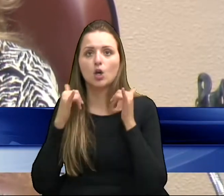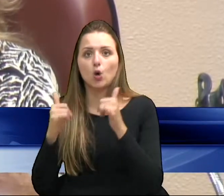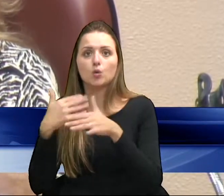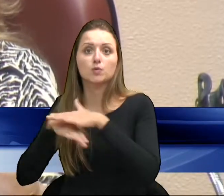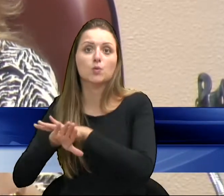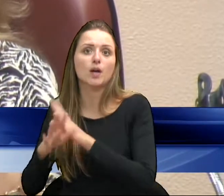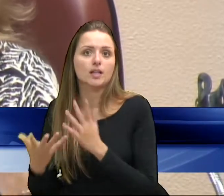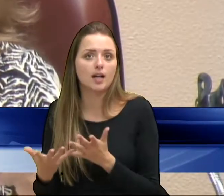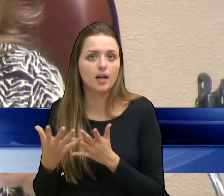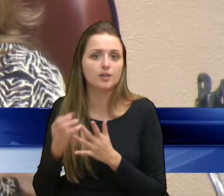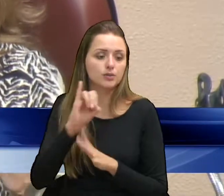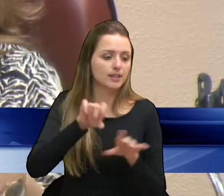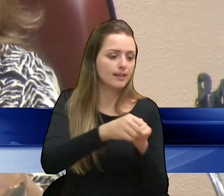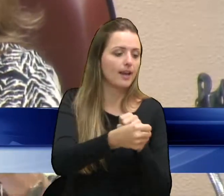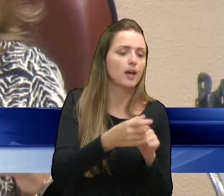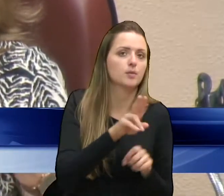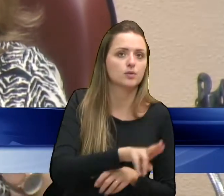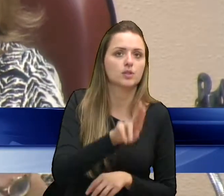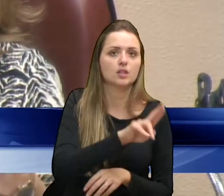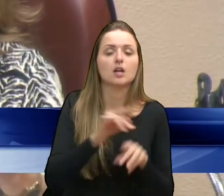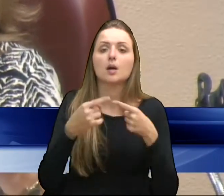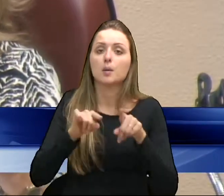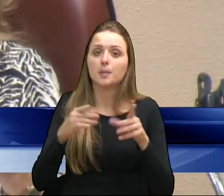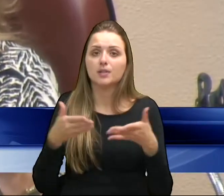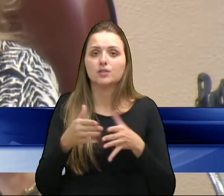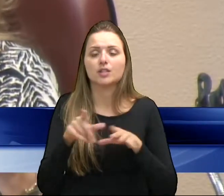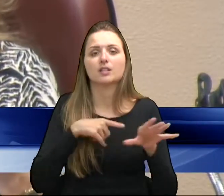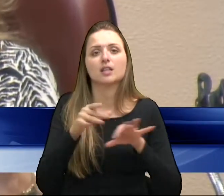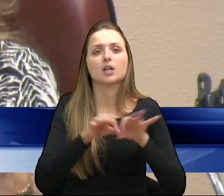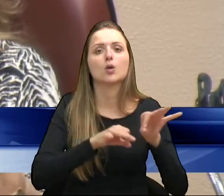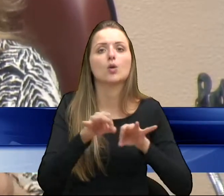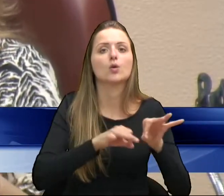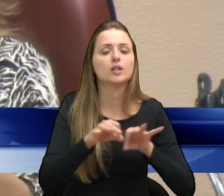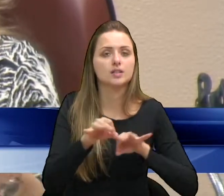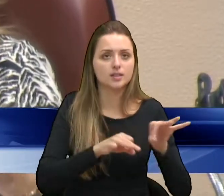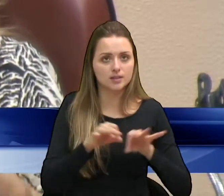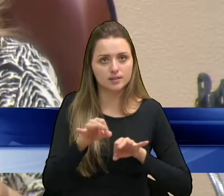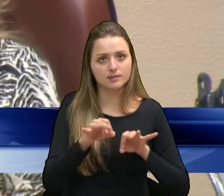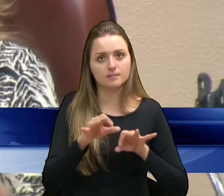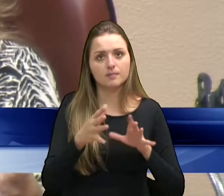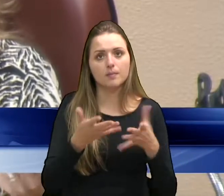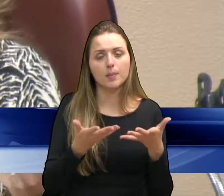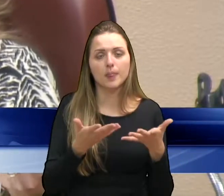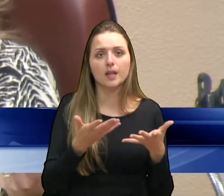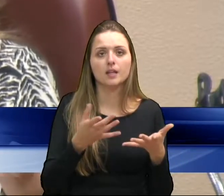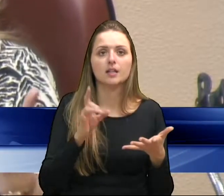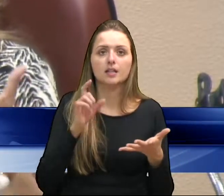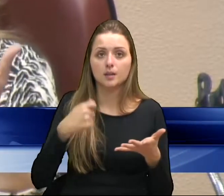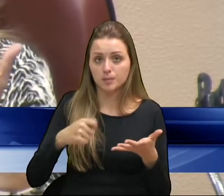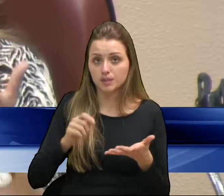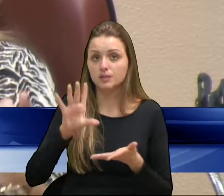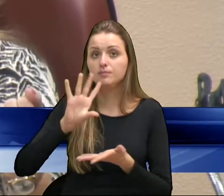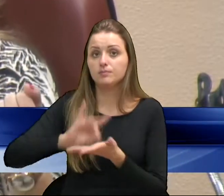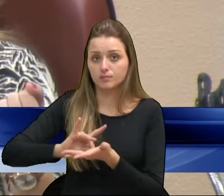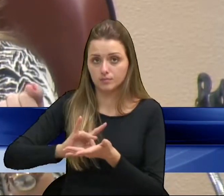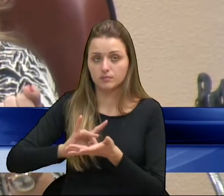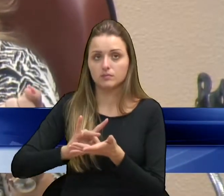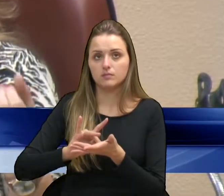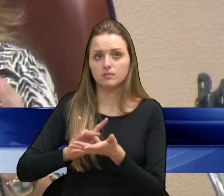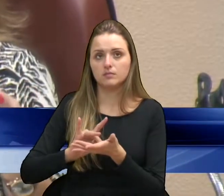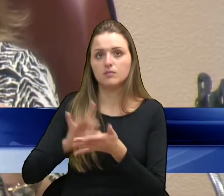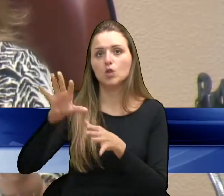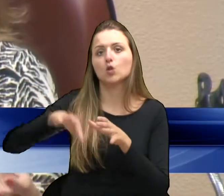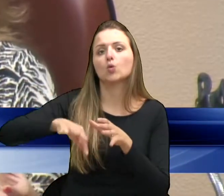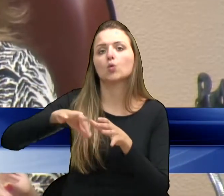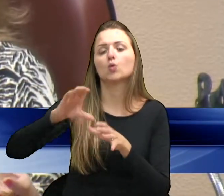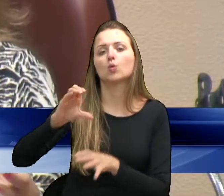estrutura? E, pelo visto, você já tem uma organização, né, que basta, talvez, consolidar num consórcio, então. Porque